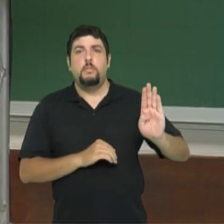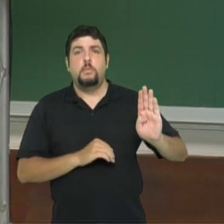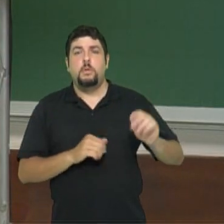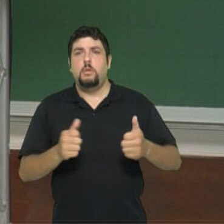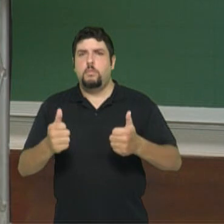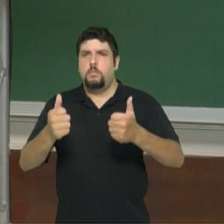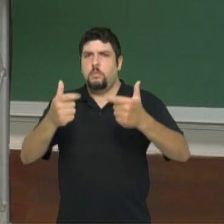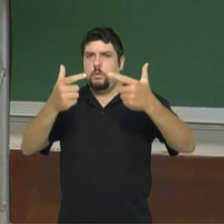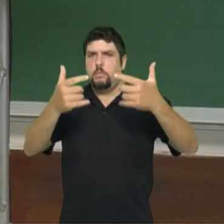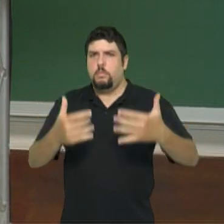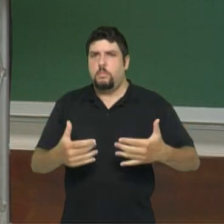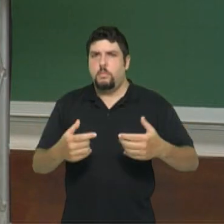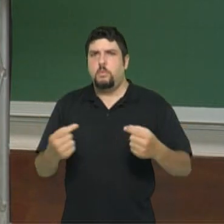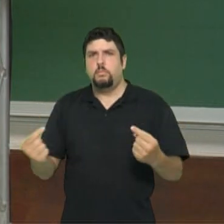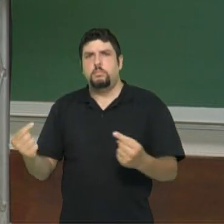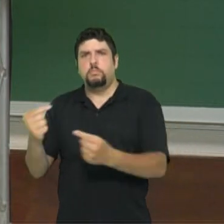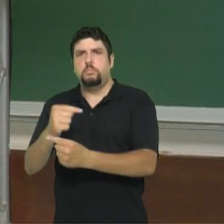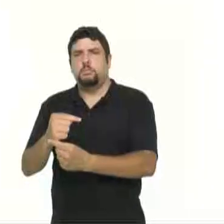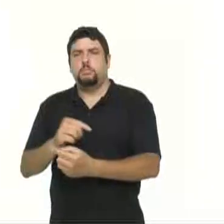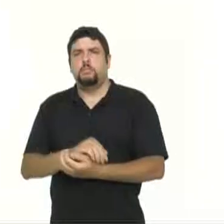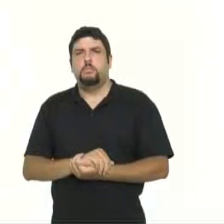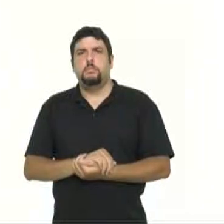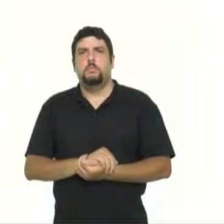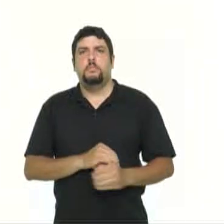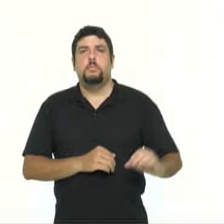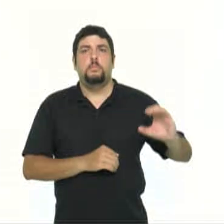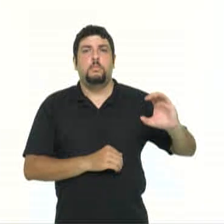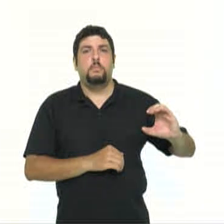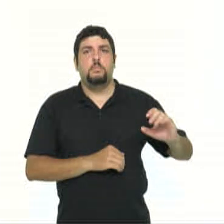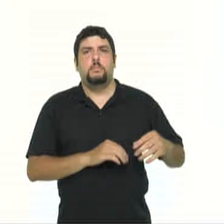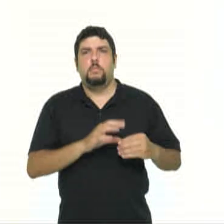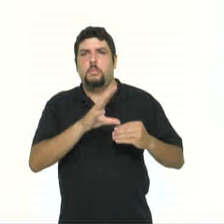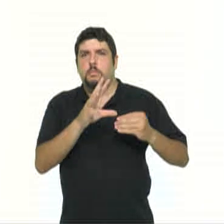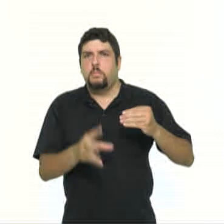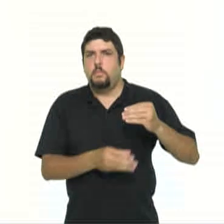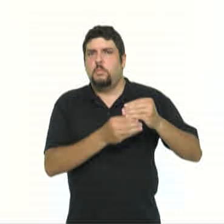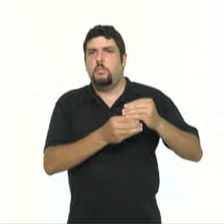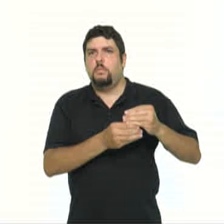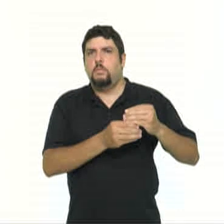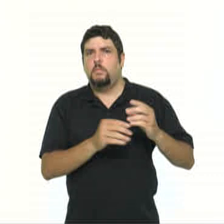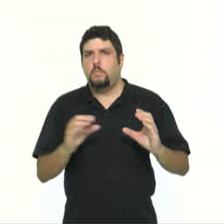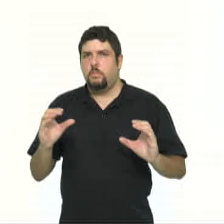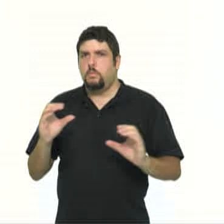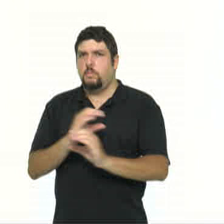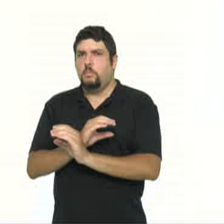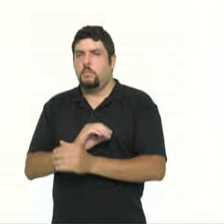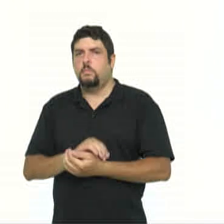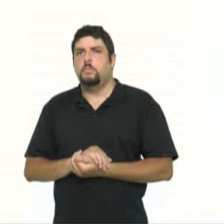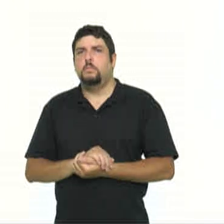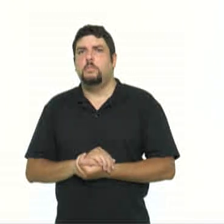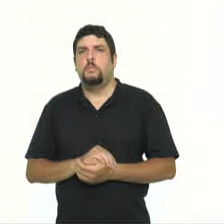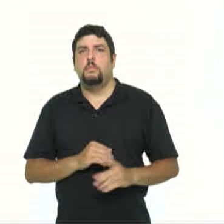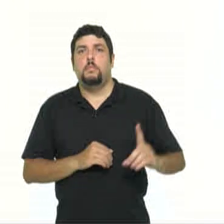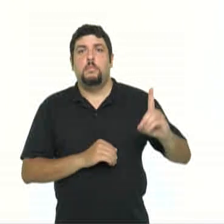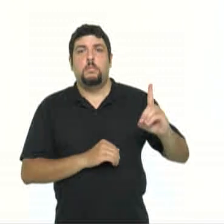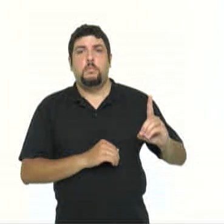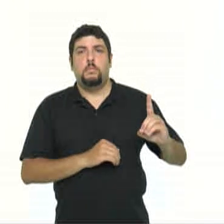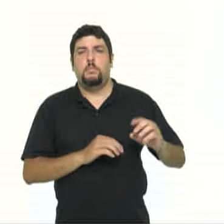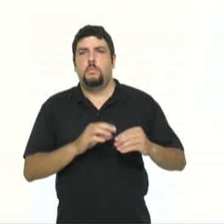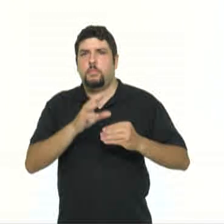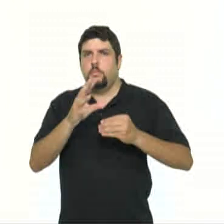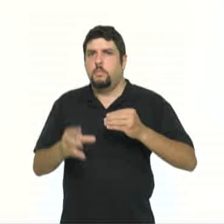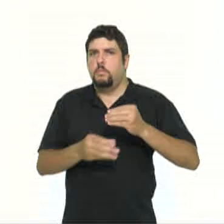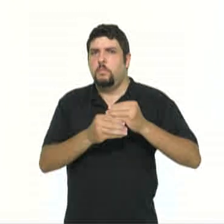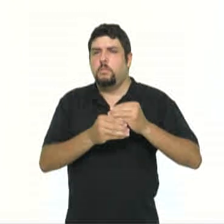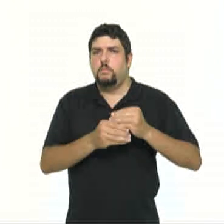explicação e adversidade. Letra C, adição e conclusão. Ou letra D, adição